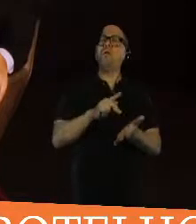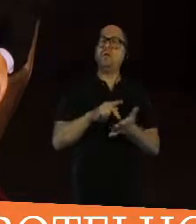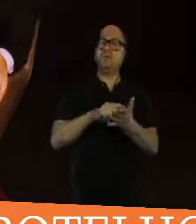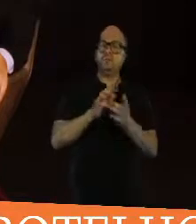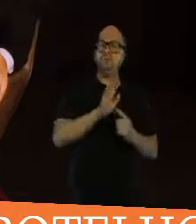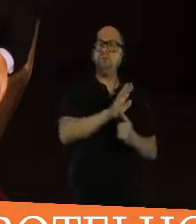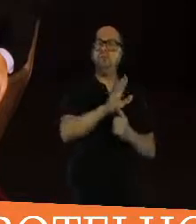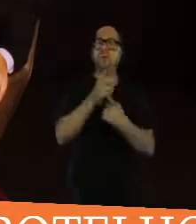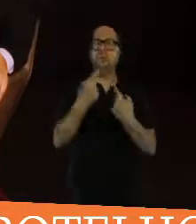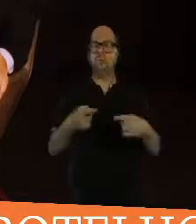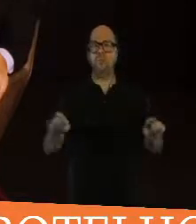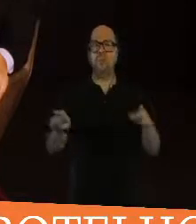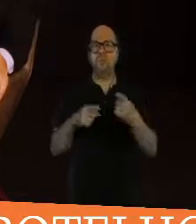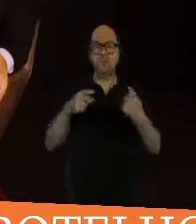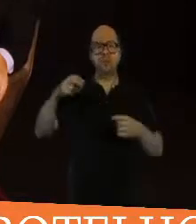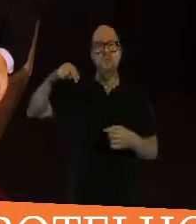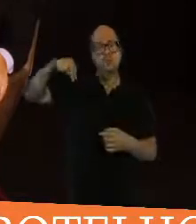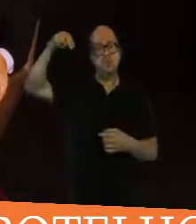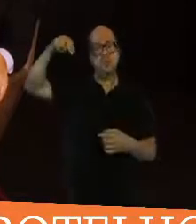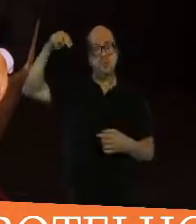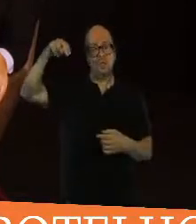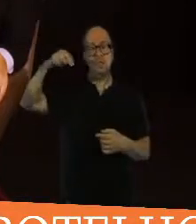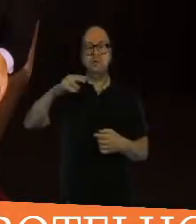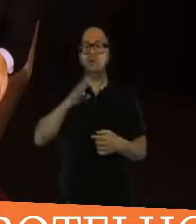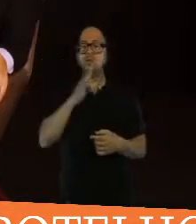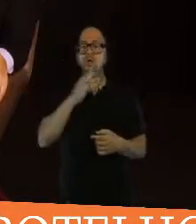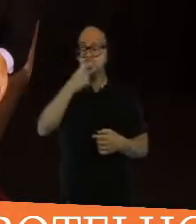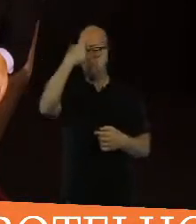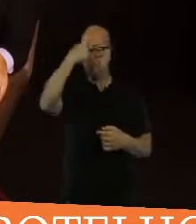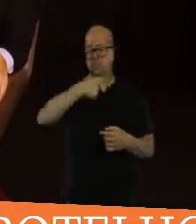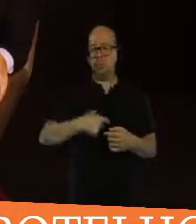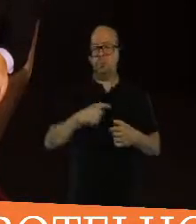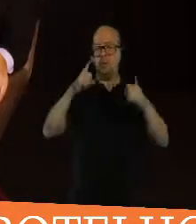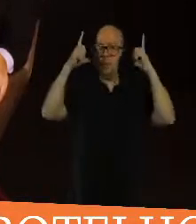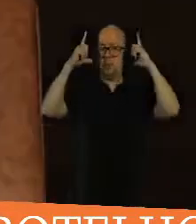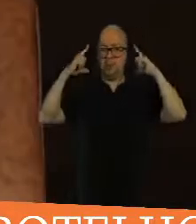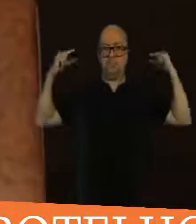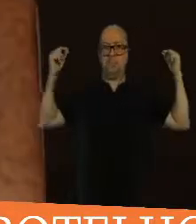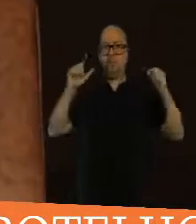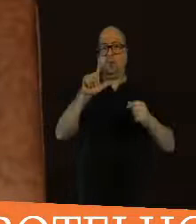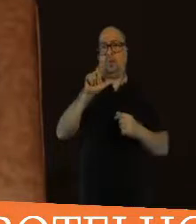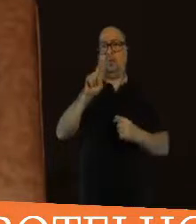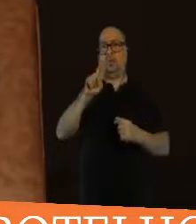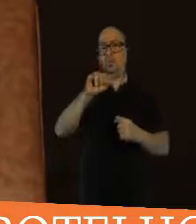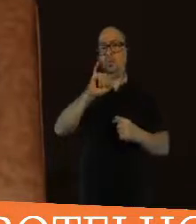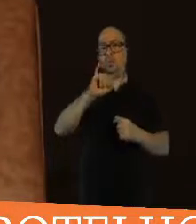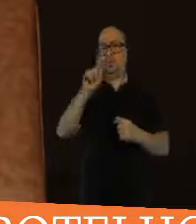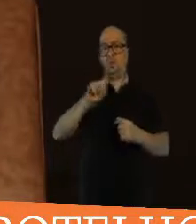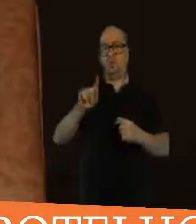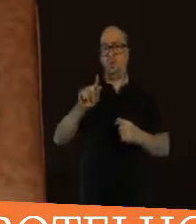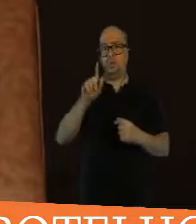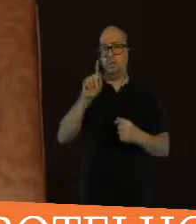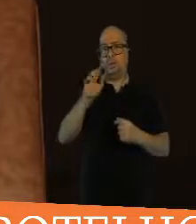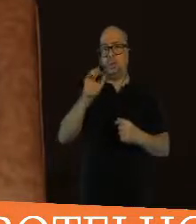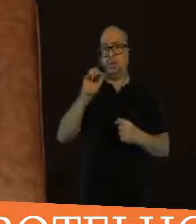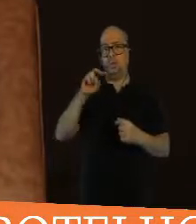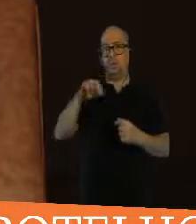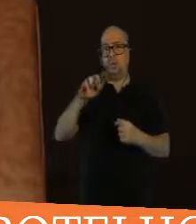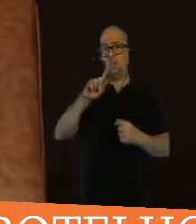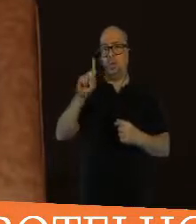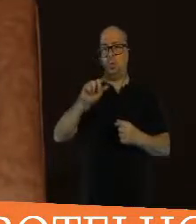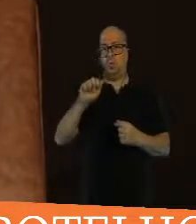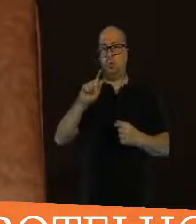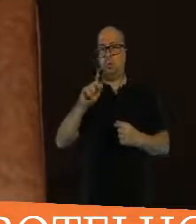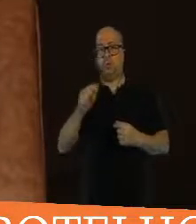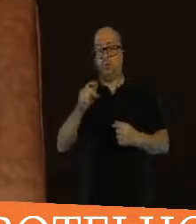como músico e todo mundo conheceu. Quem é esse cara? O Luiz Gonzaga. E aí todo mundo queria fazer parceria com ele. Ele